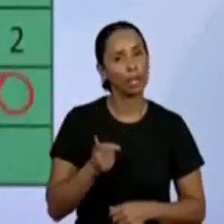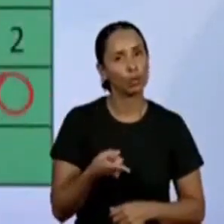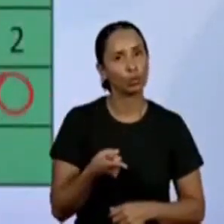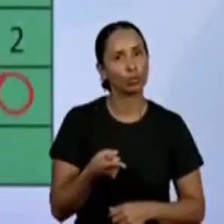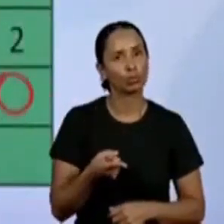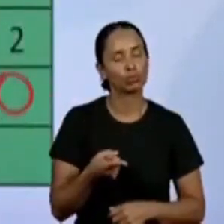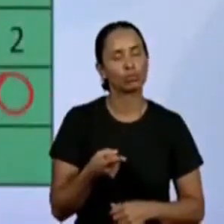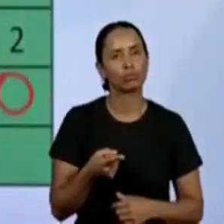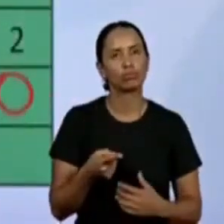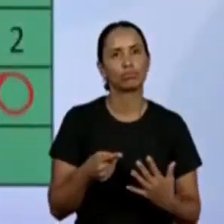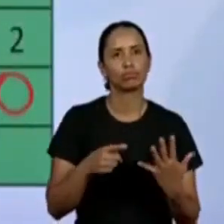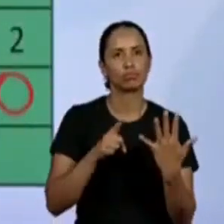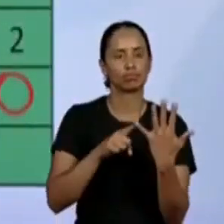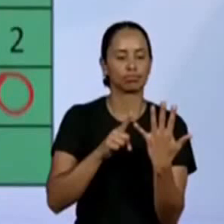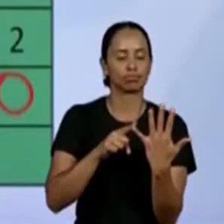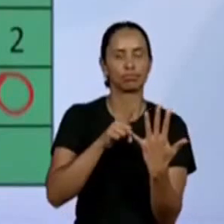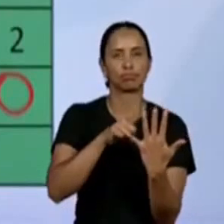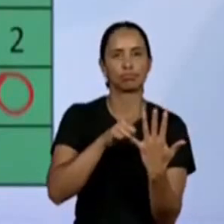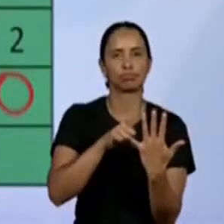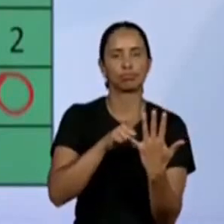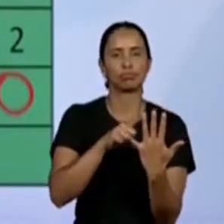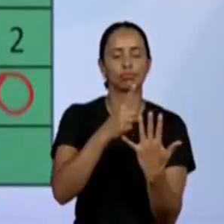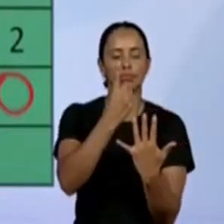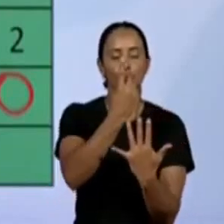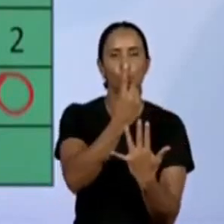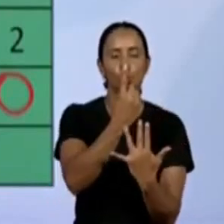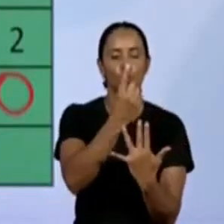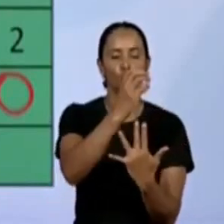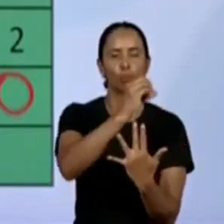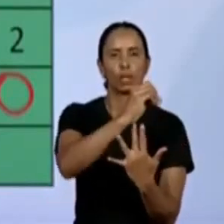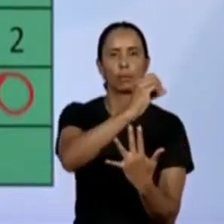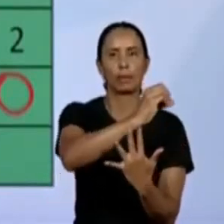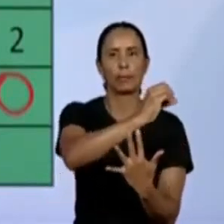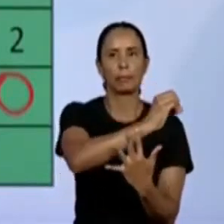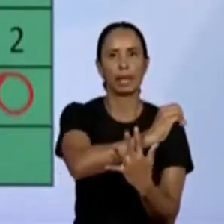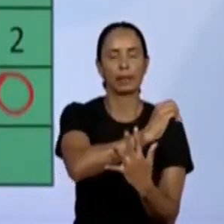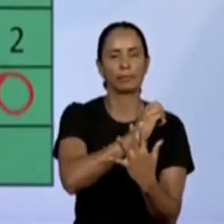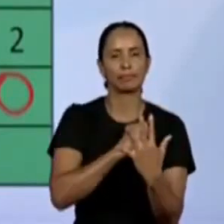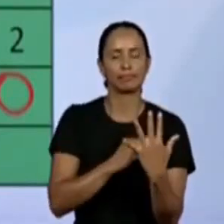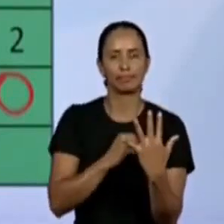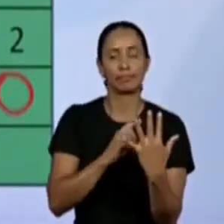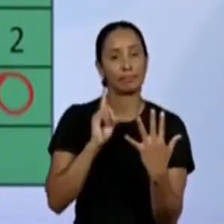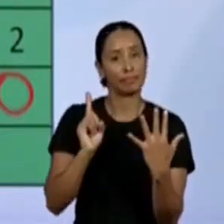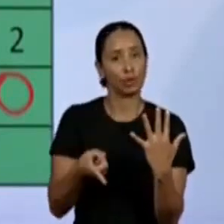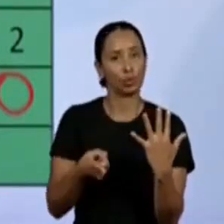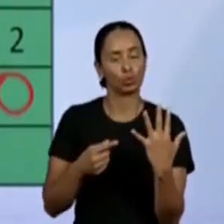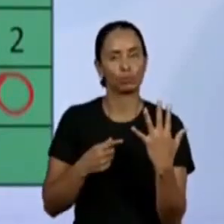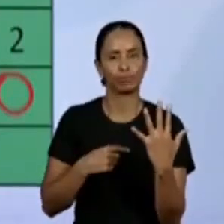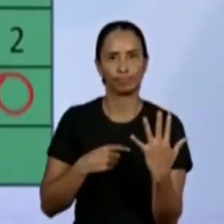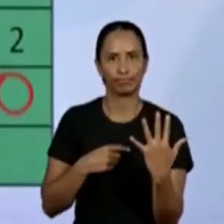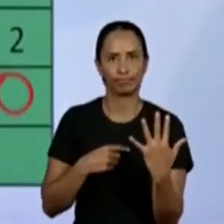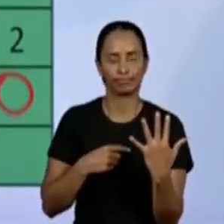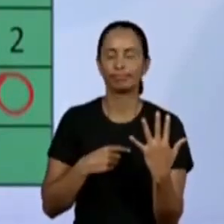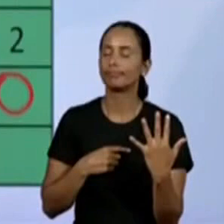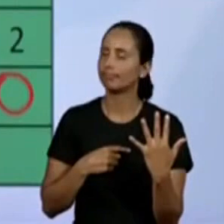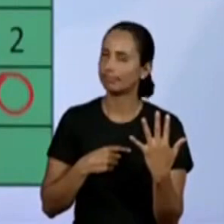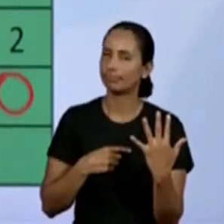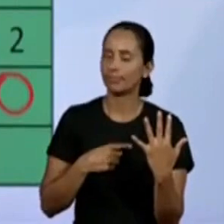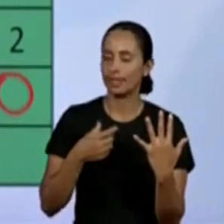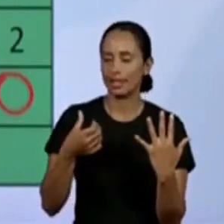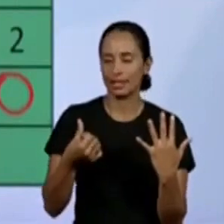ó. Acrescentando zeros, eu tenho 1.000, né? No caso aí, eu tenho 1000. Então, 60